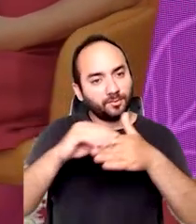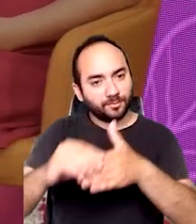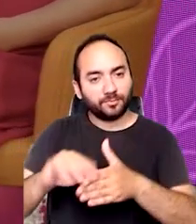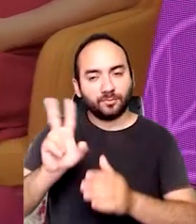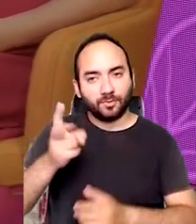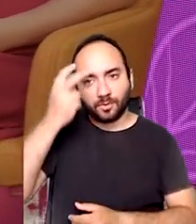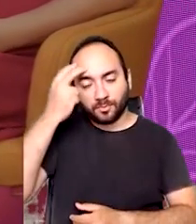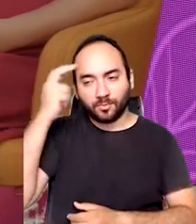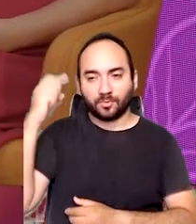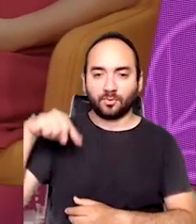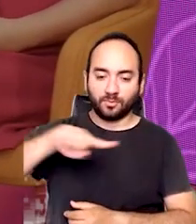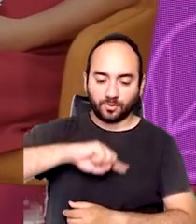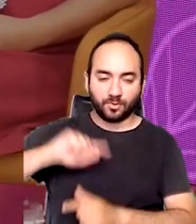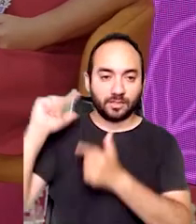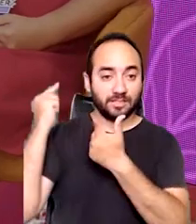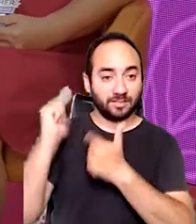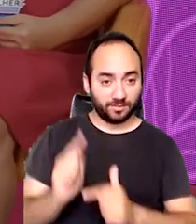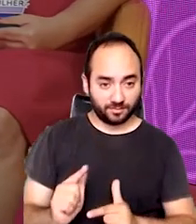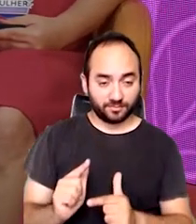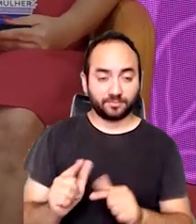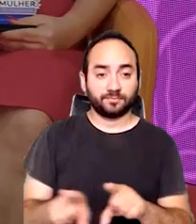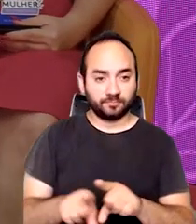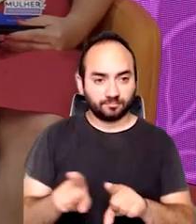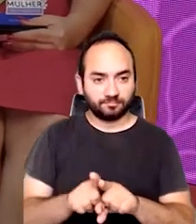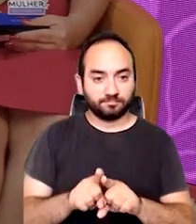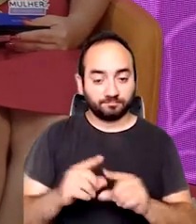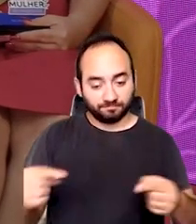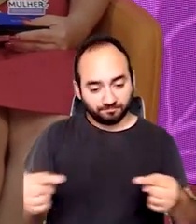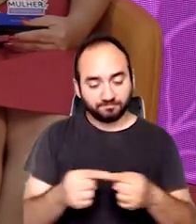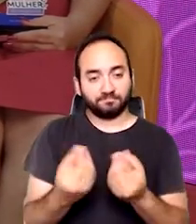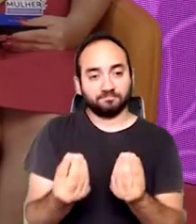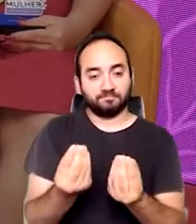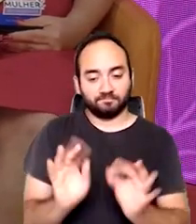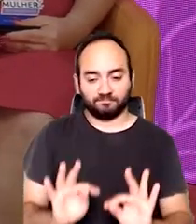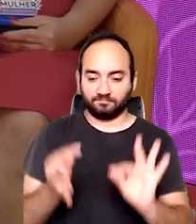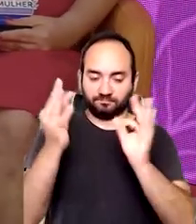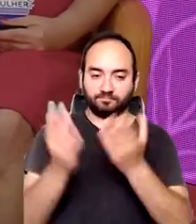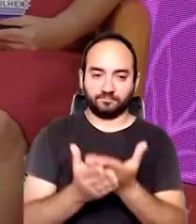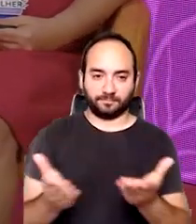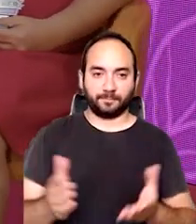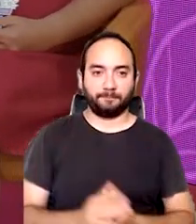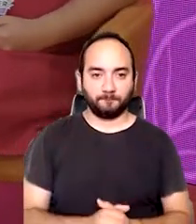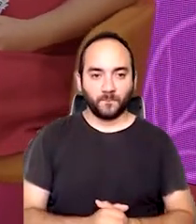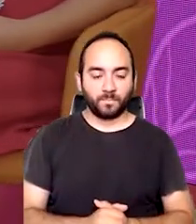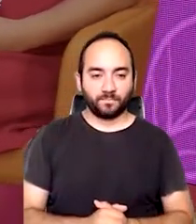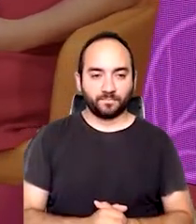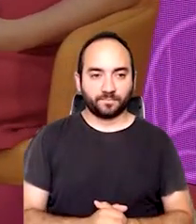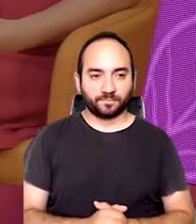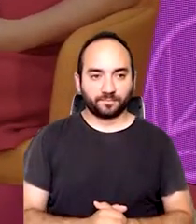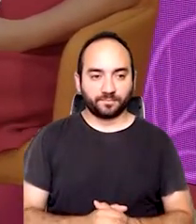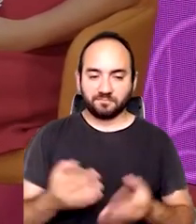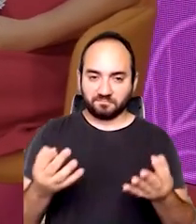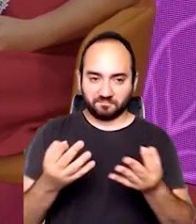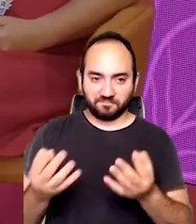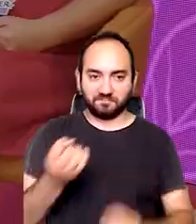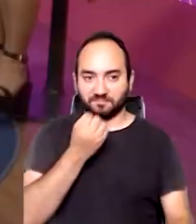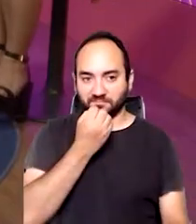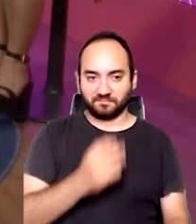levando a nossa Cultura a nossa tradição através da tecnologia